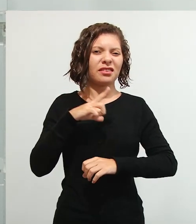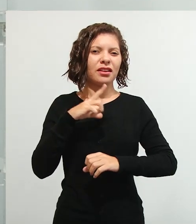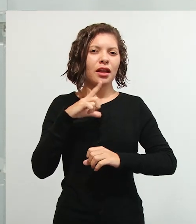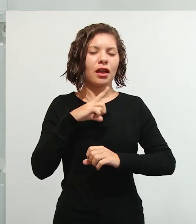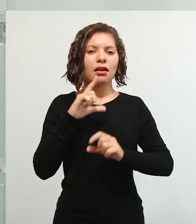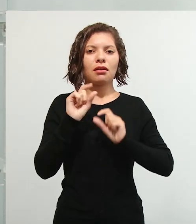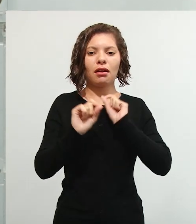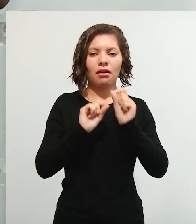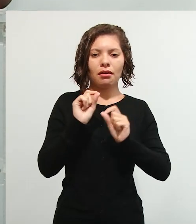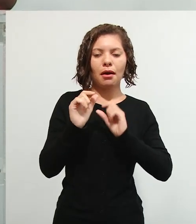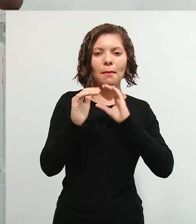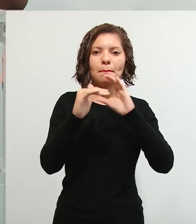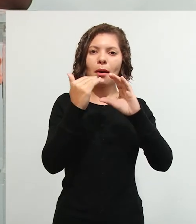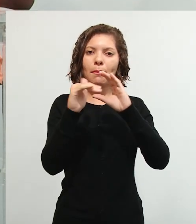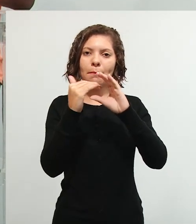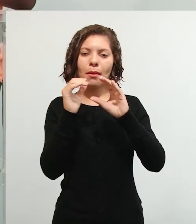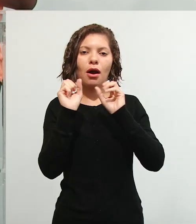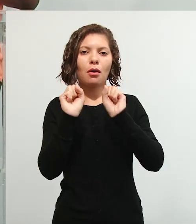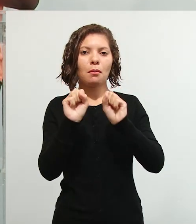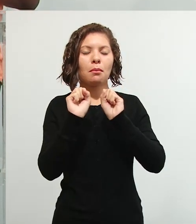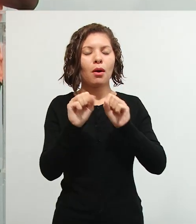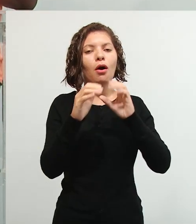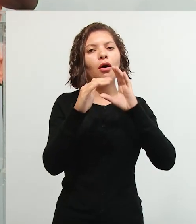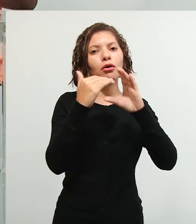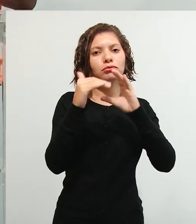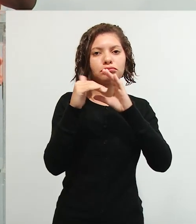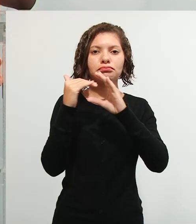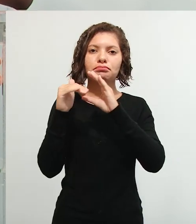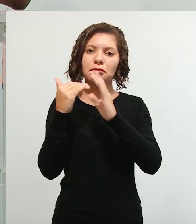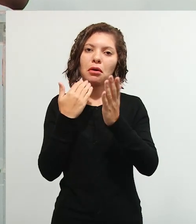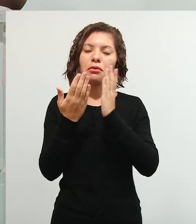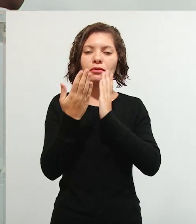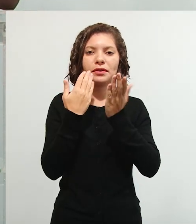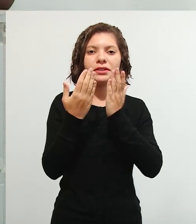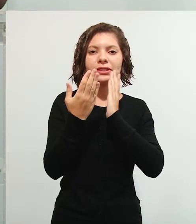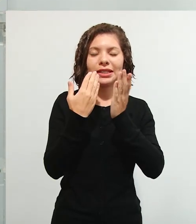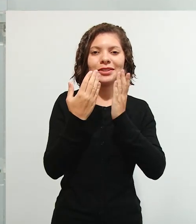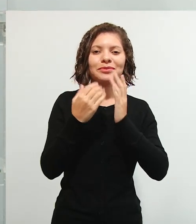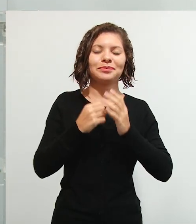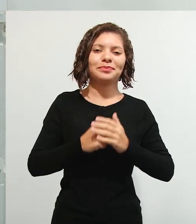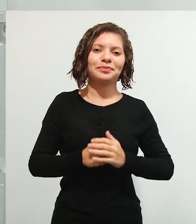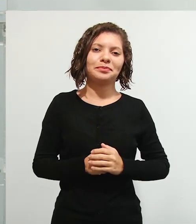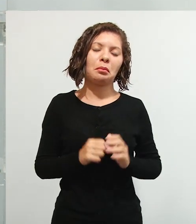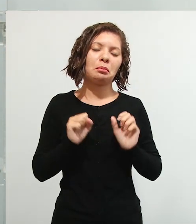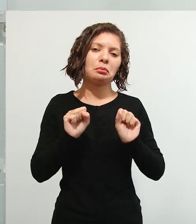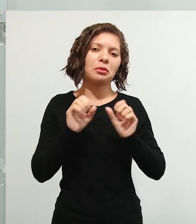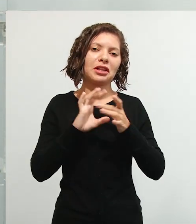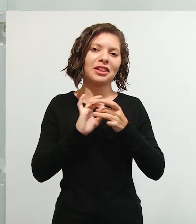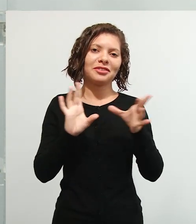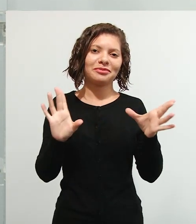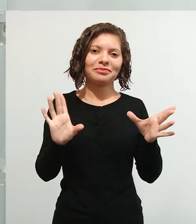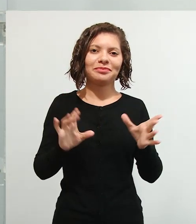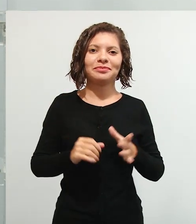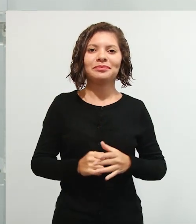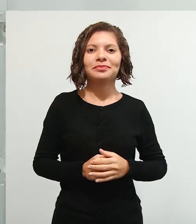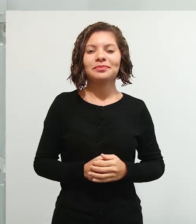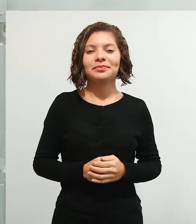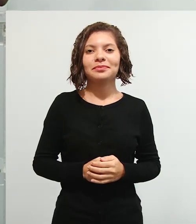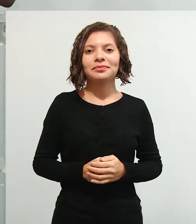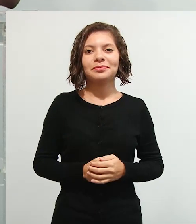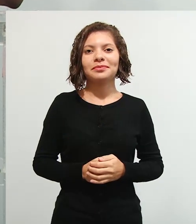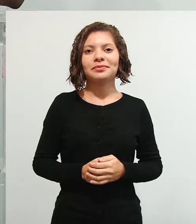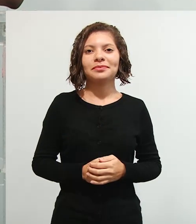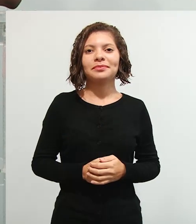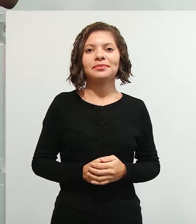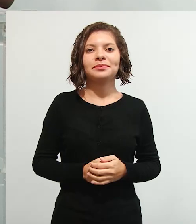aí que tem meus contatos, fiquem à vontade de estabelecer contato se você sentir estimulado para tanto.